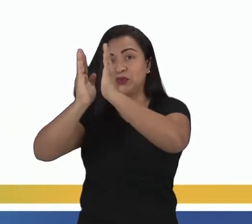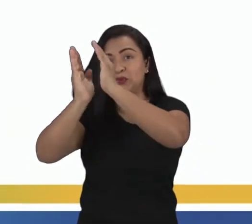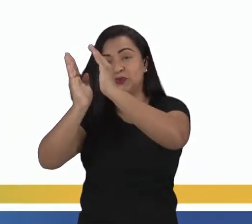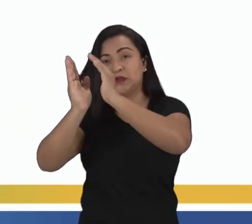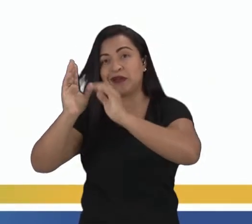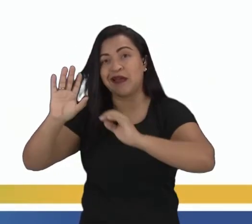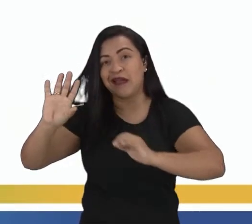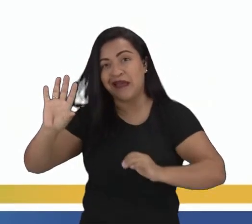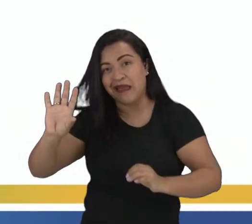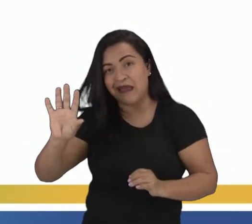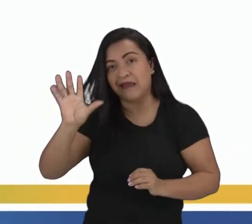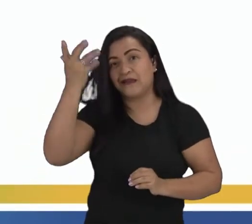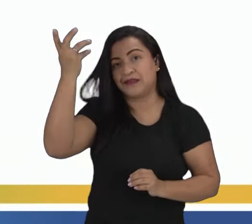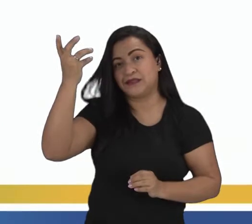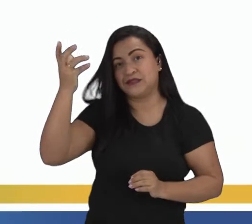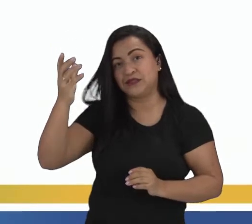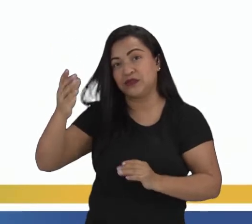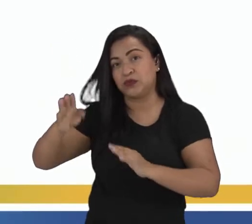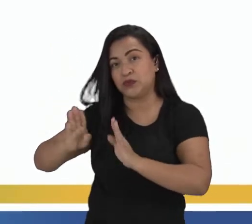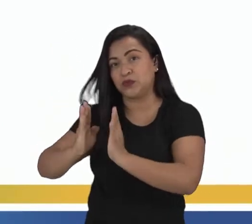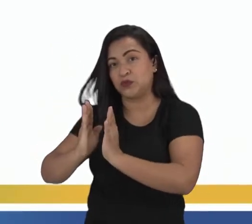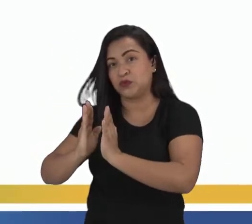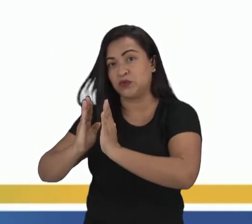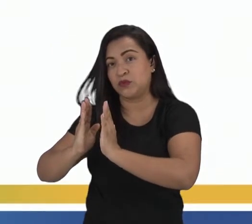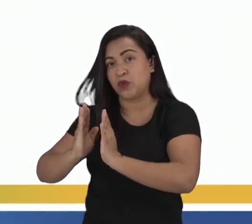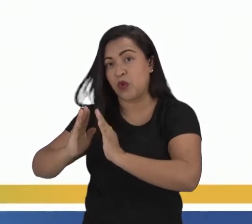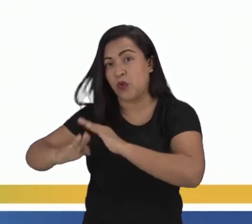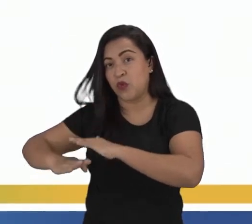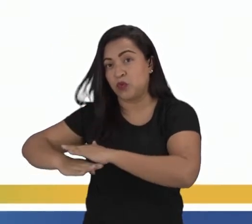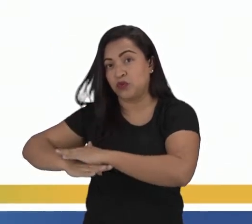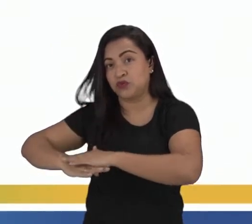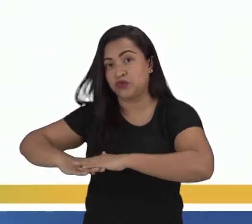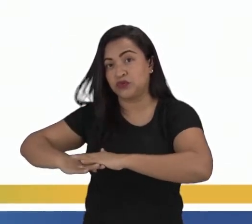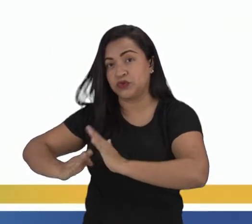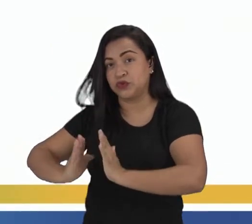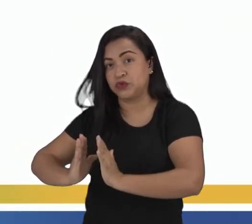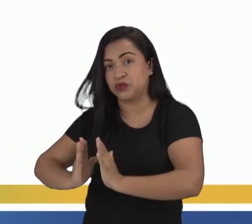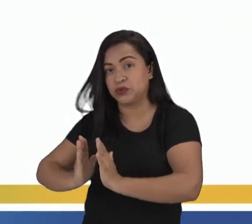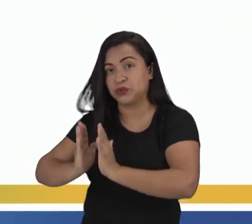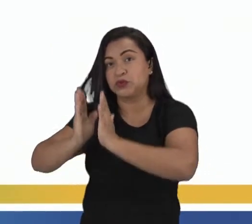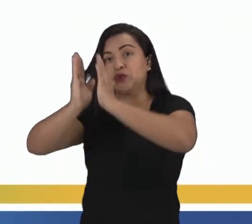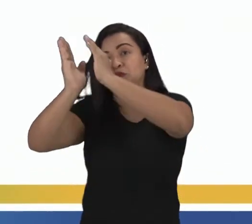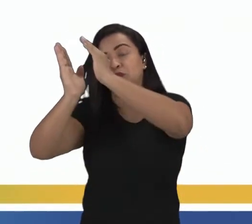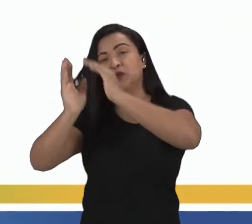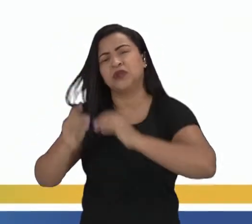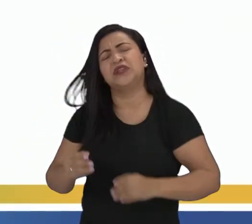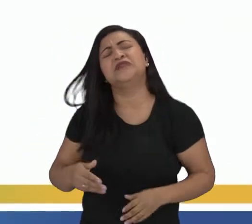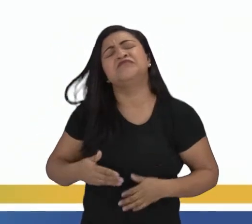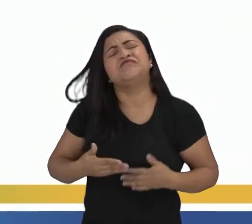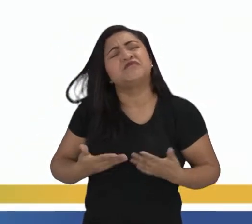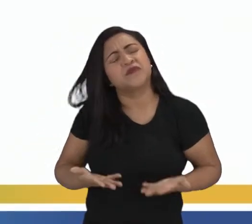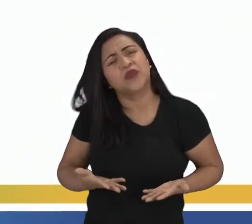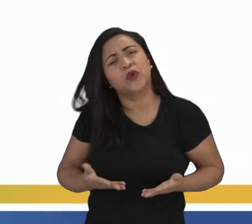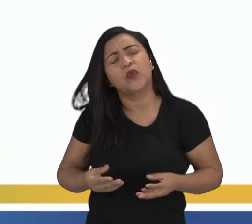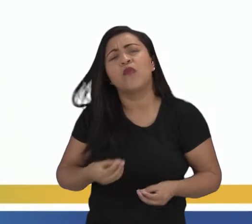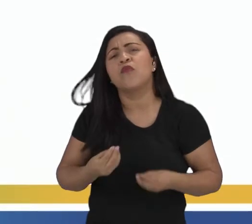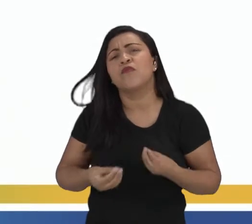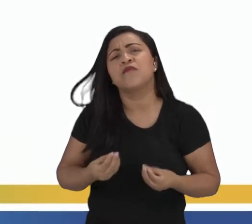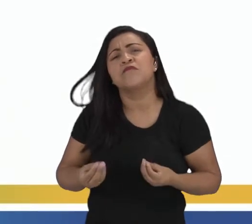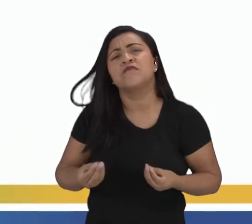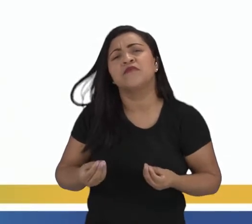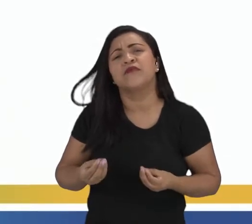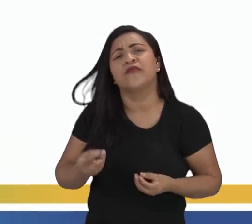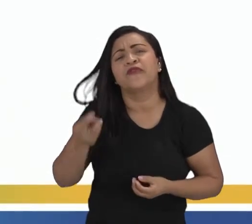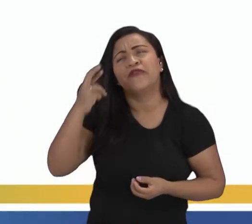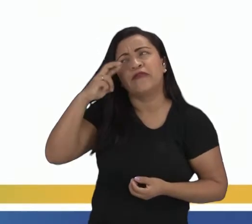ação seria os gases o chão empurrando o foguete. Então, como é que a gente vai identificar